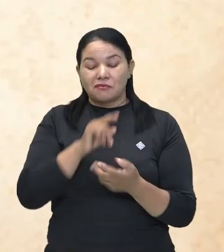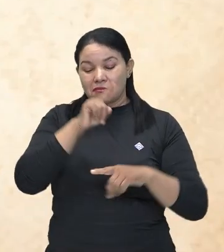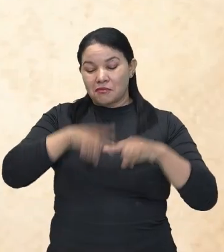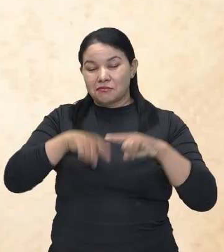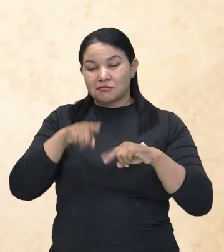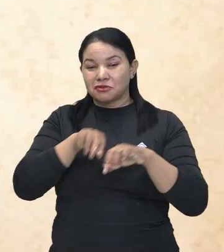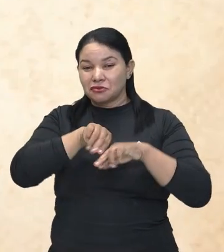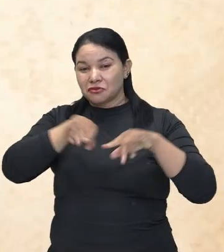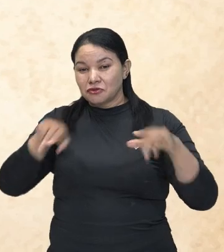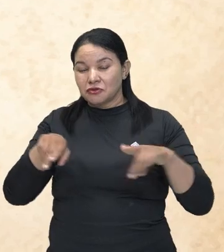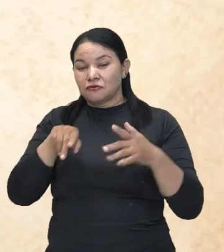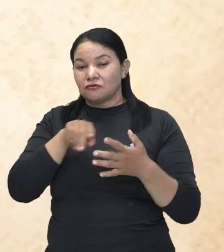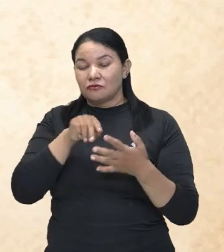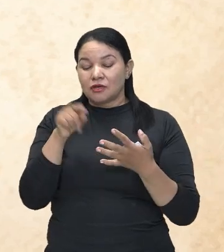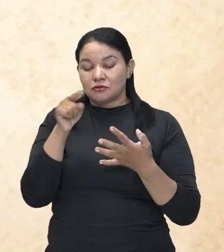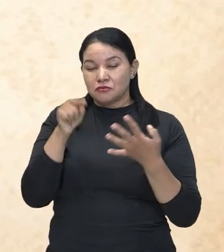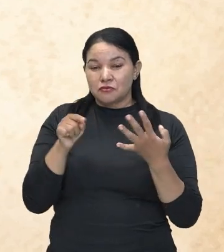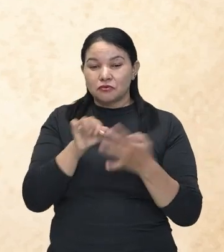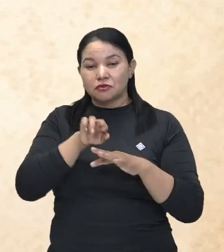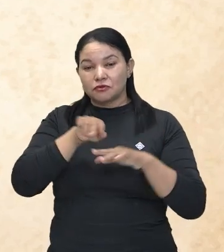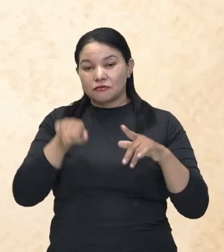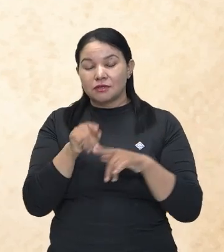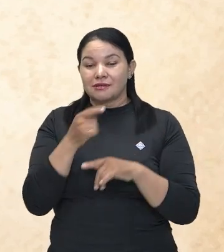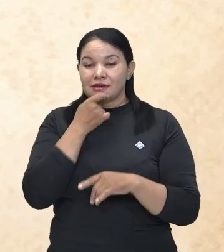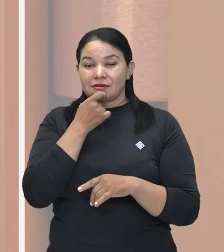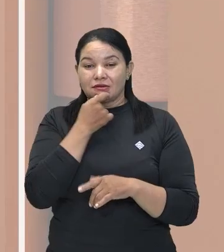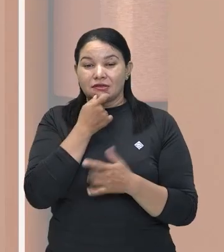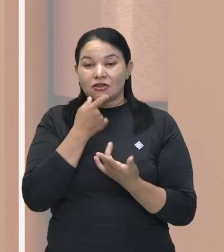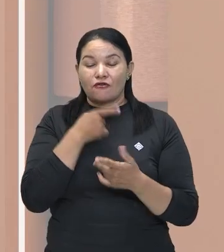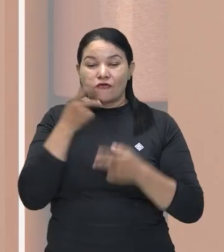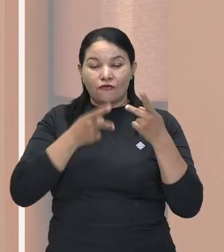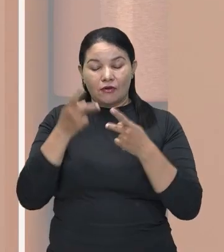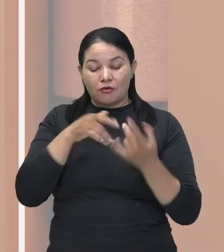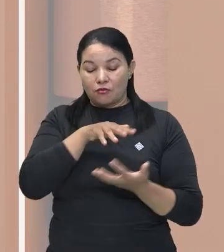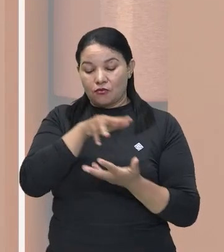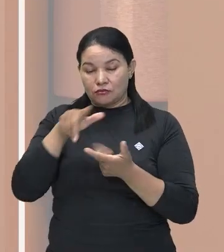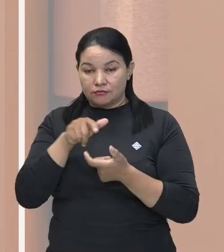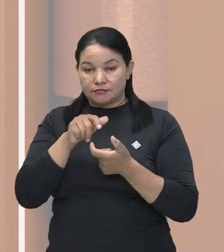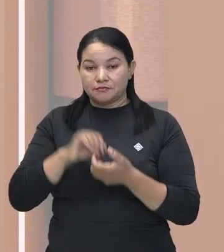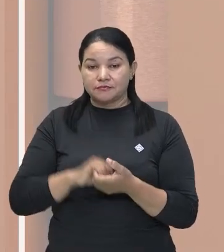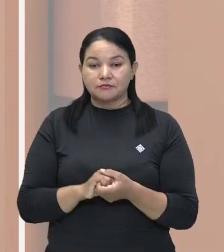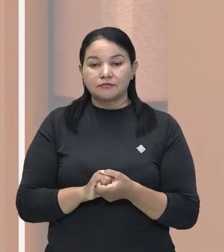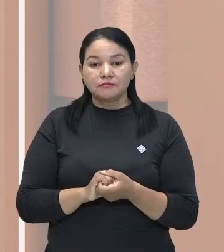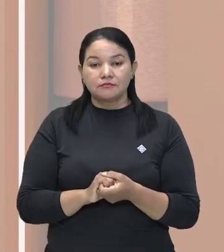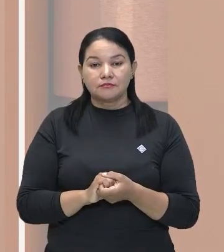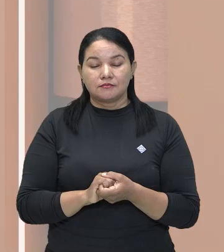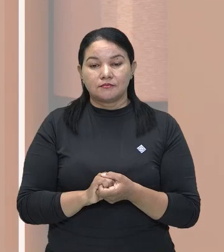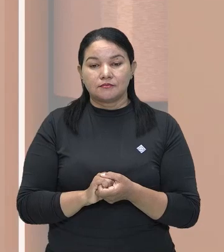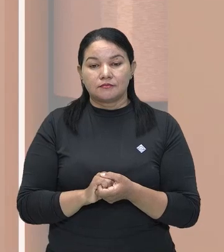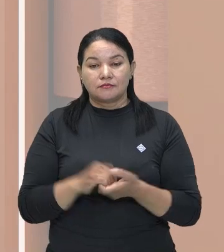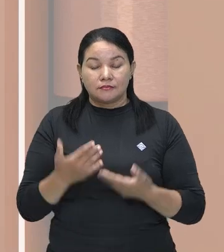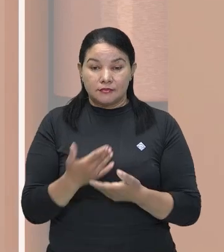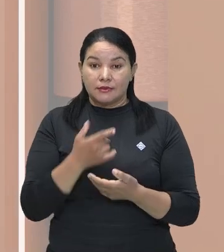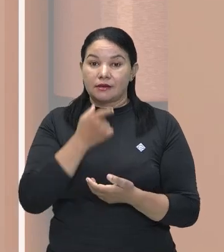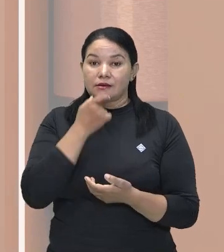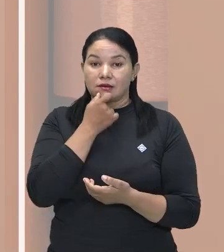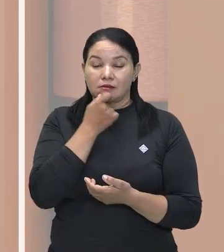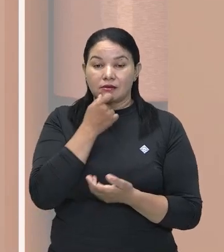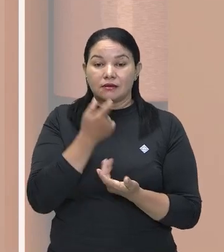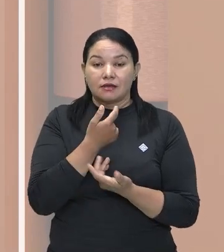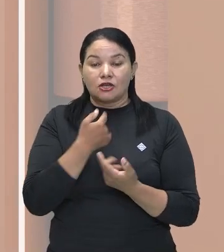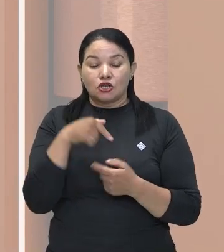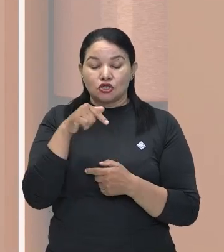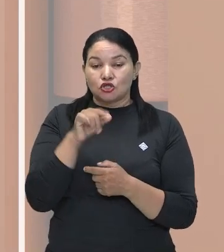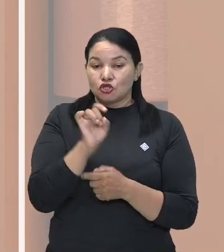então, para a língua inglesa ser a língua mais falada no mundo. Então a gente verifica aí que o inglês ele não vai estar ali, né, somente